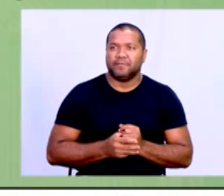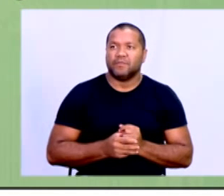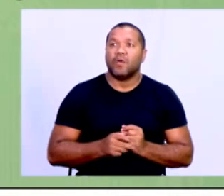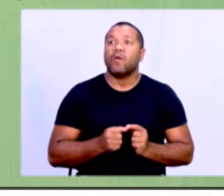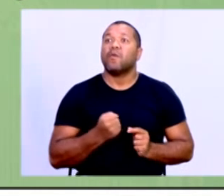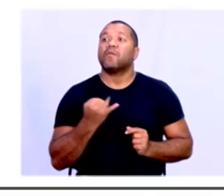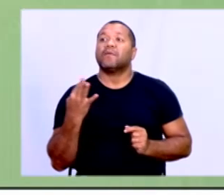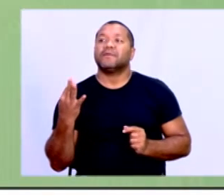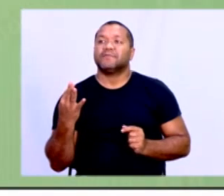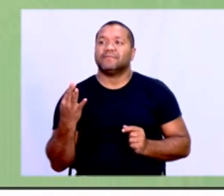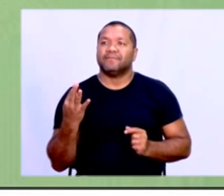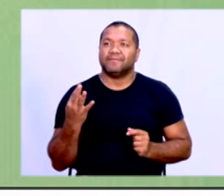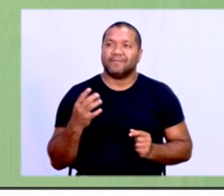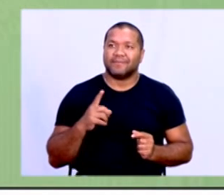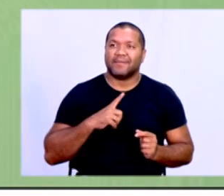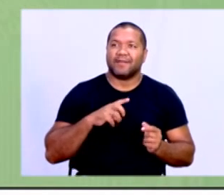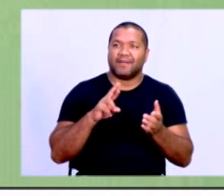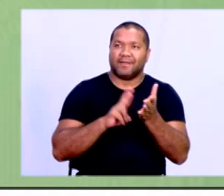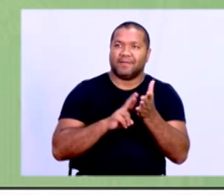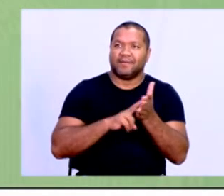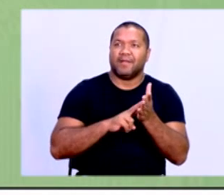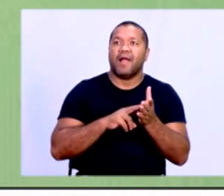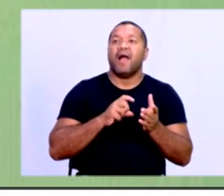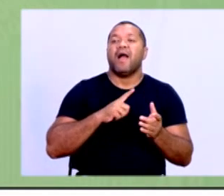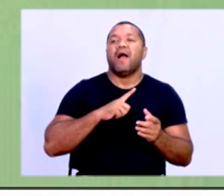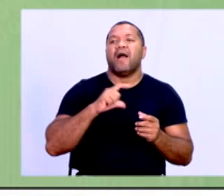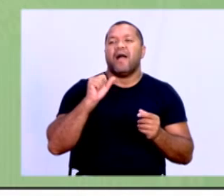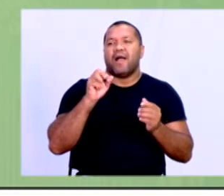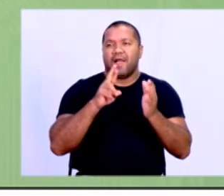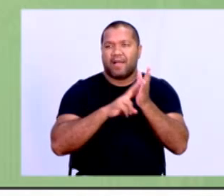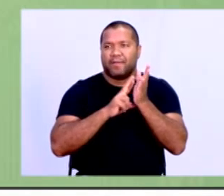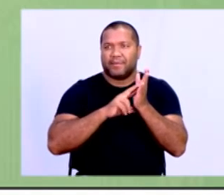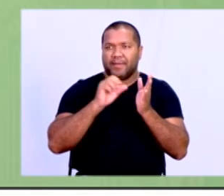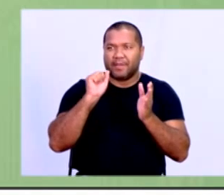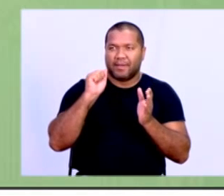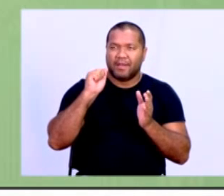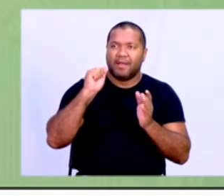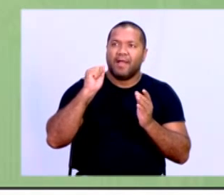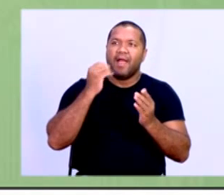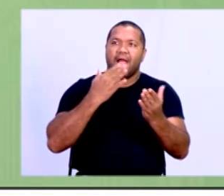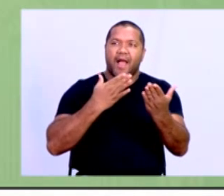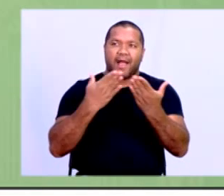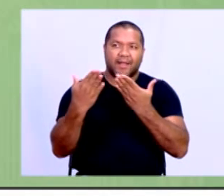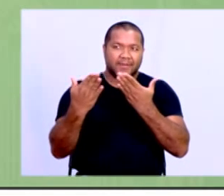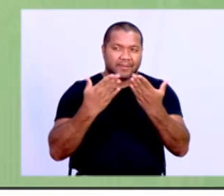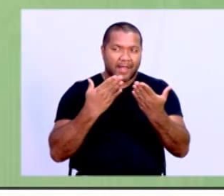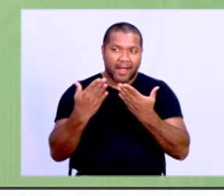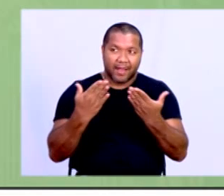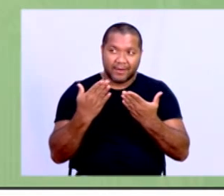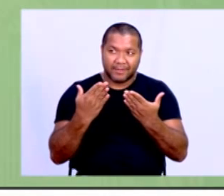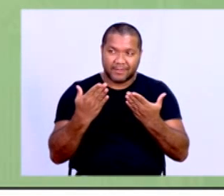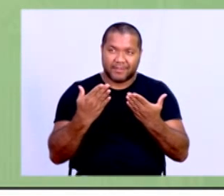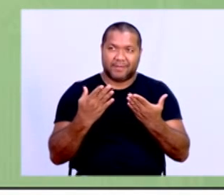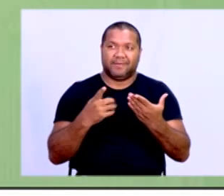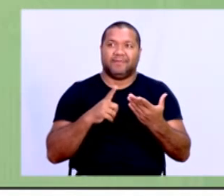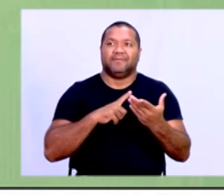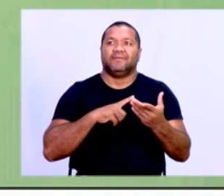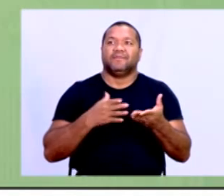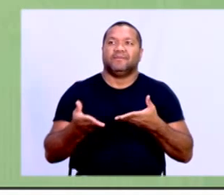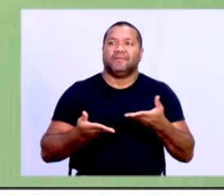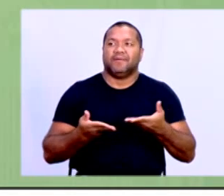Quais são? Tem aqui a resposta, os 3 métodos de desenvolvimento que eu acabei de falar, né?